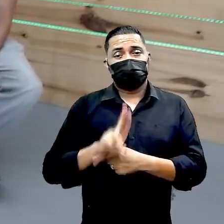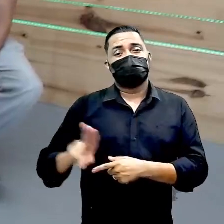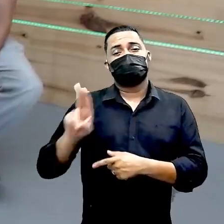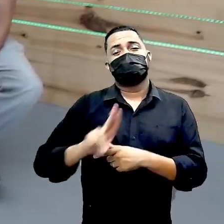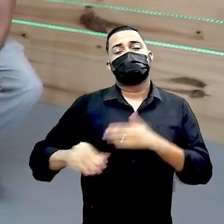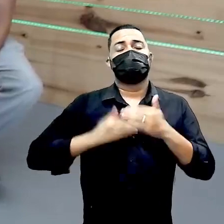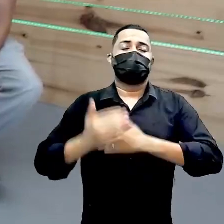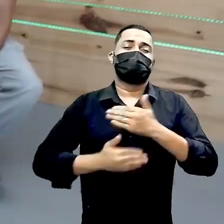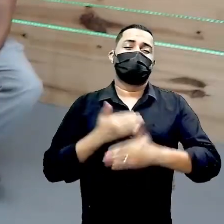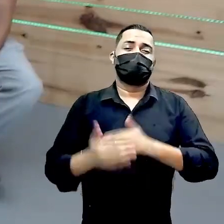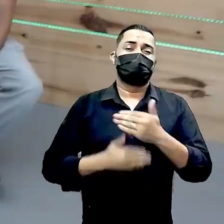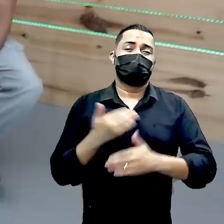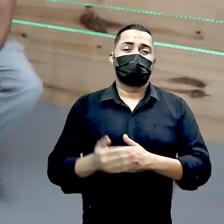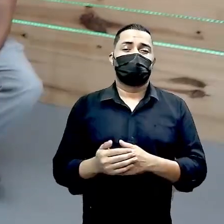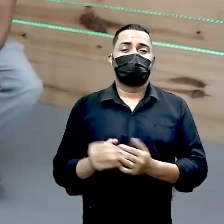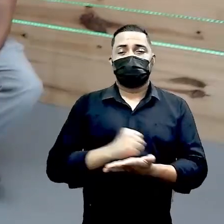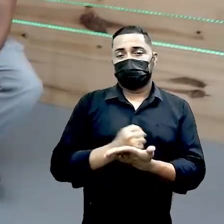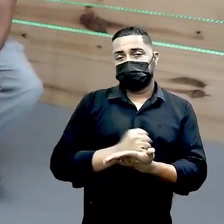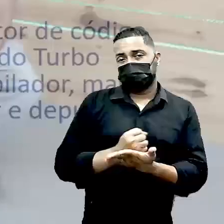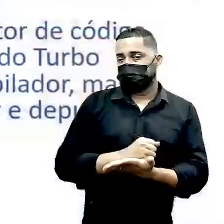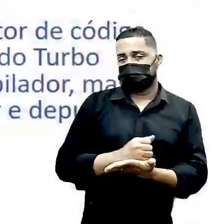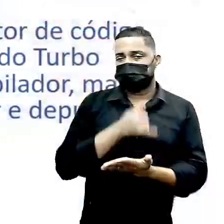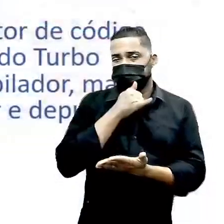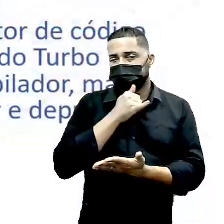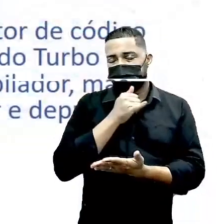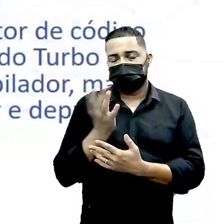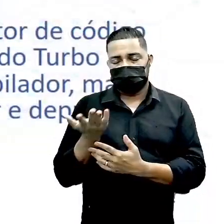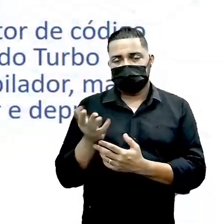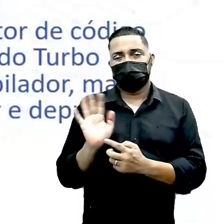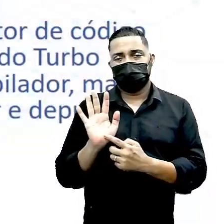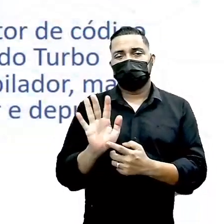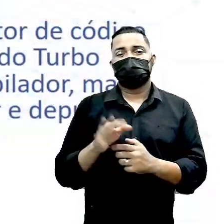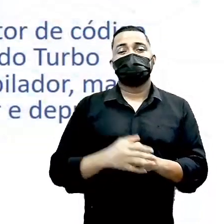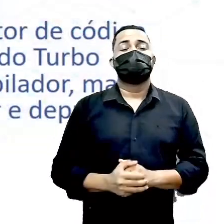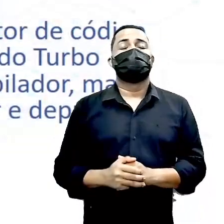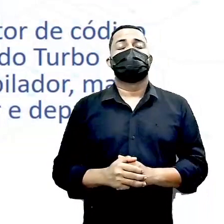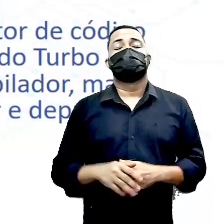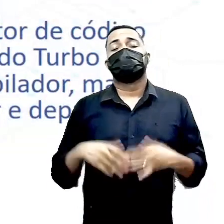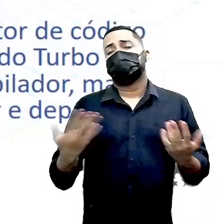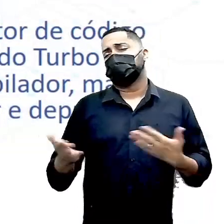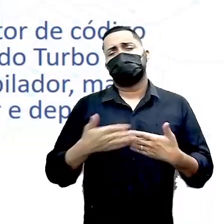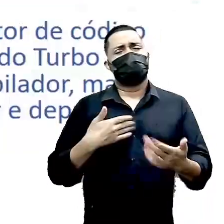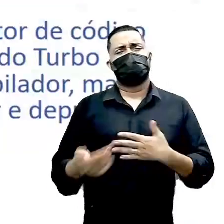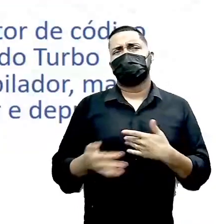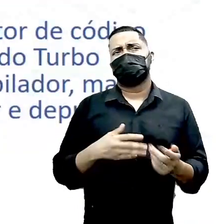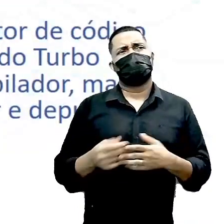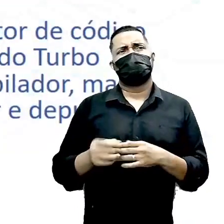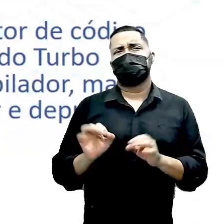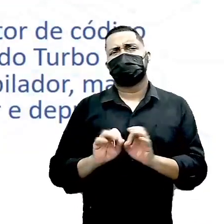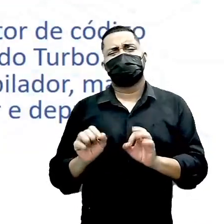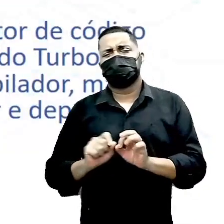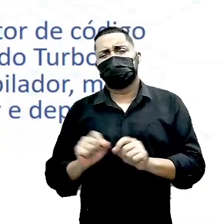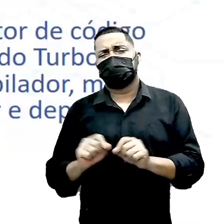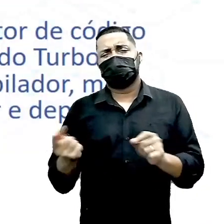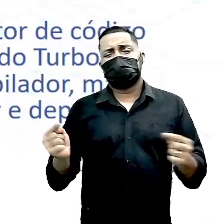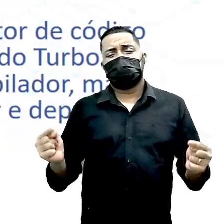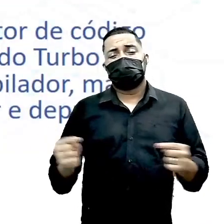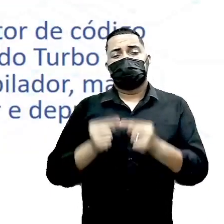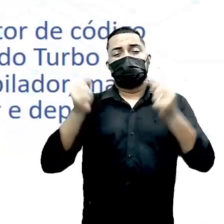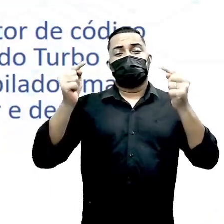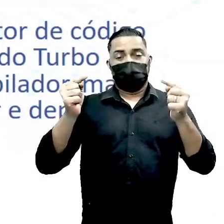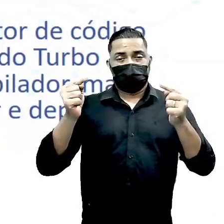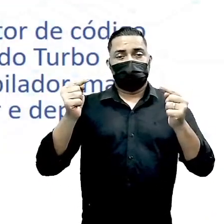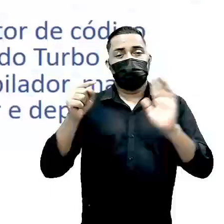para desenvolver um jogo, no caso aqui que a gente vai tratar hoje, tá? Ou qualquer script, qualquer coisa ligada à